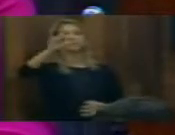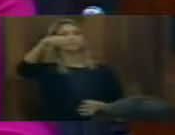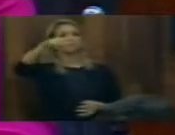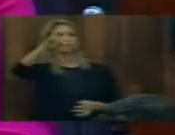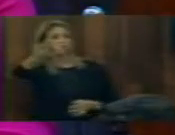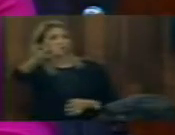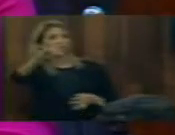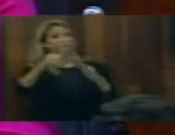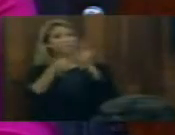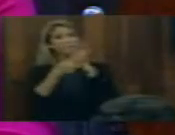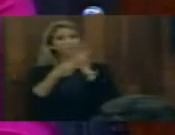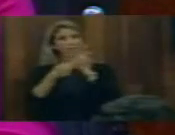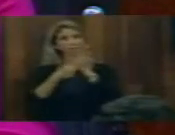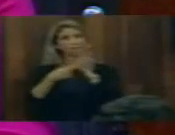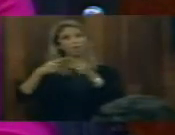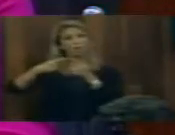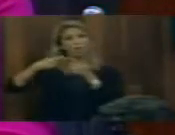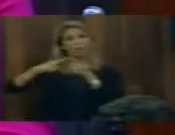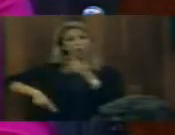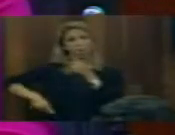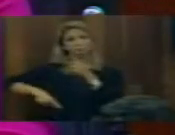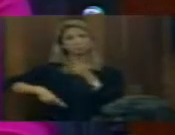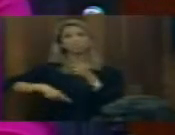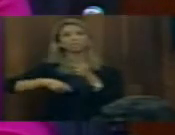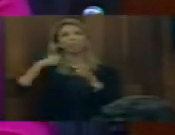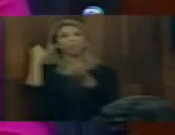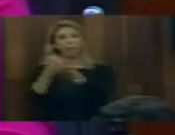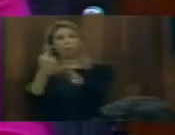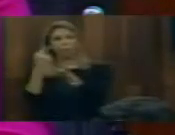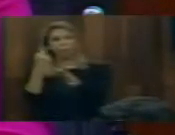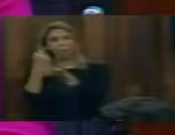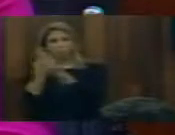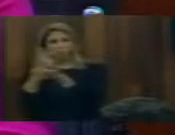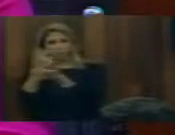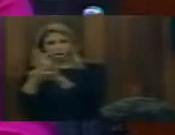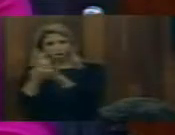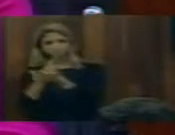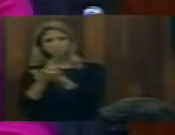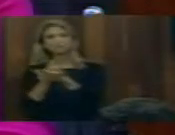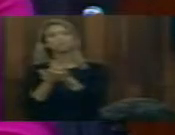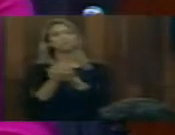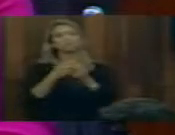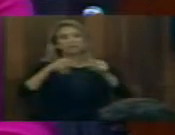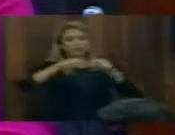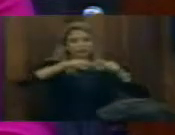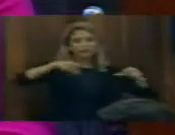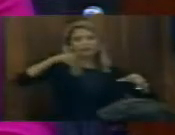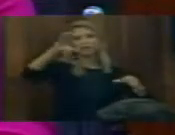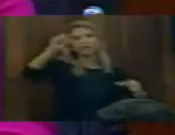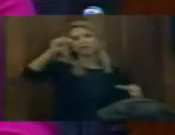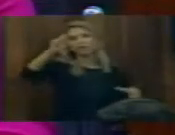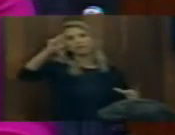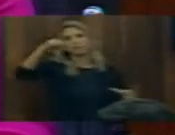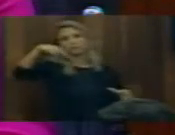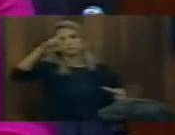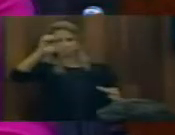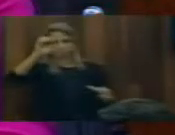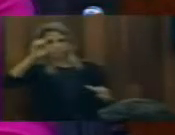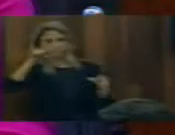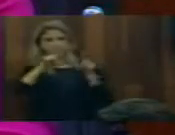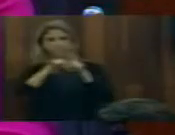dispõe acerca da proibição da cobrança de taxa para emissão de carnê de boleto por lojas,